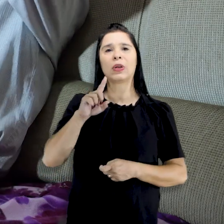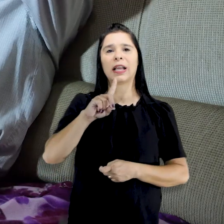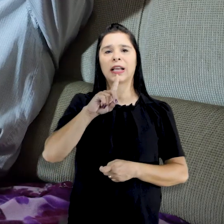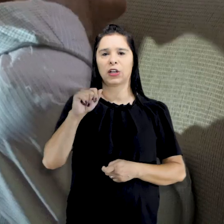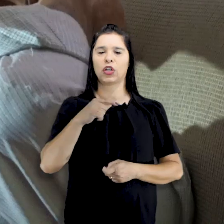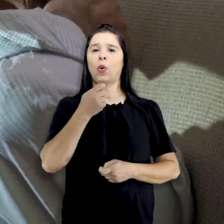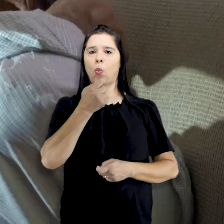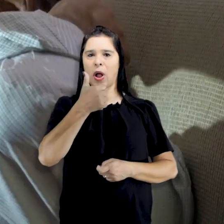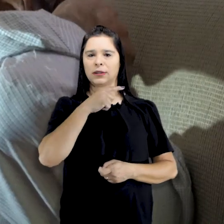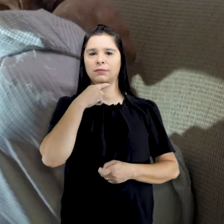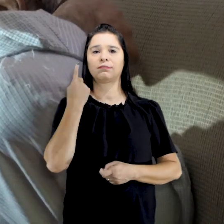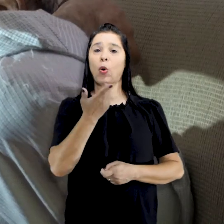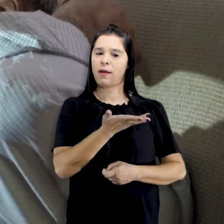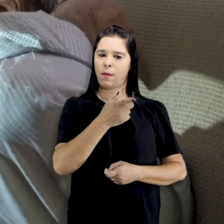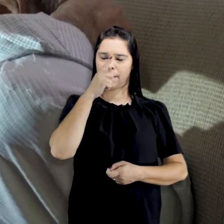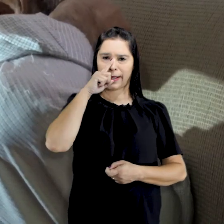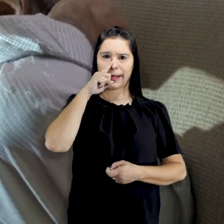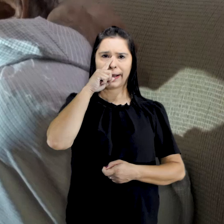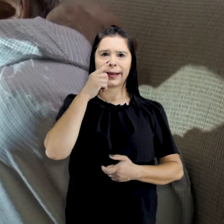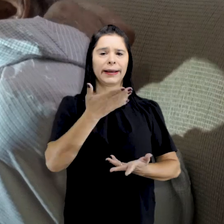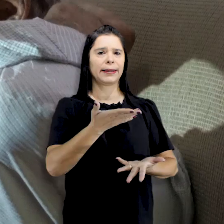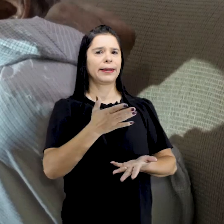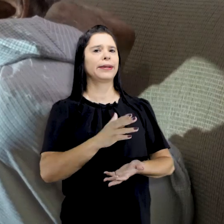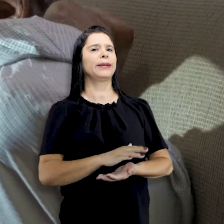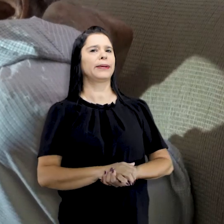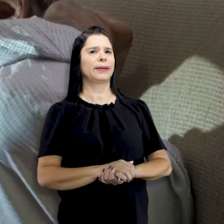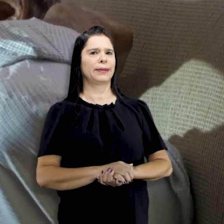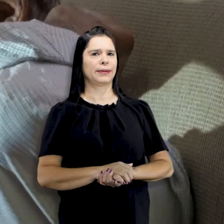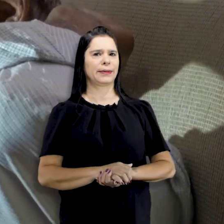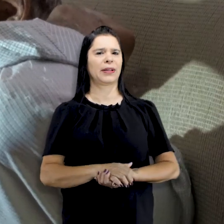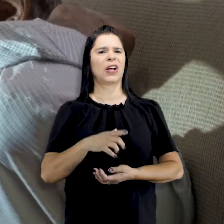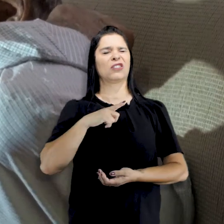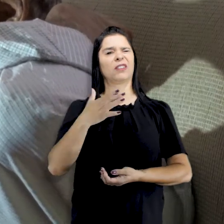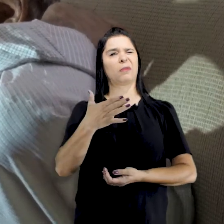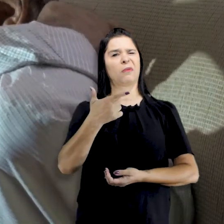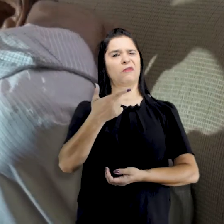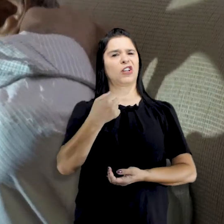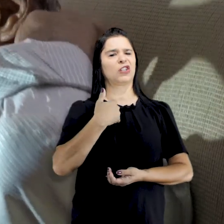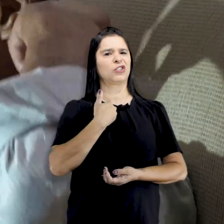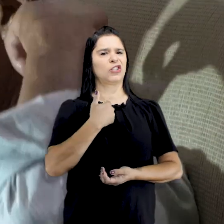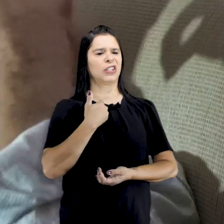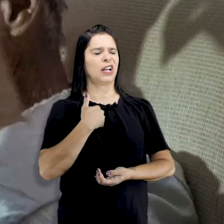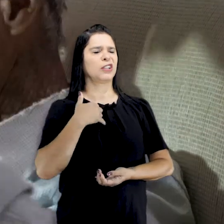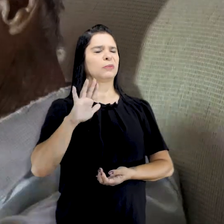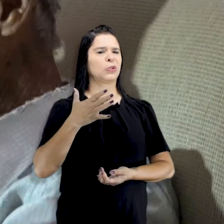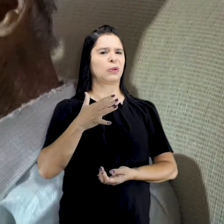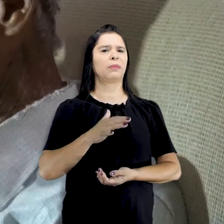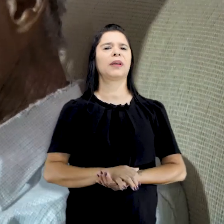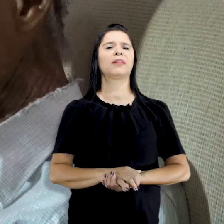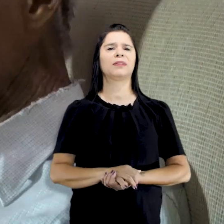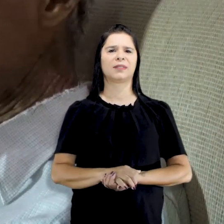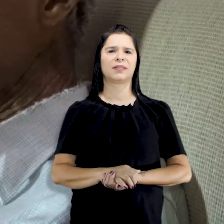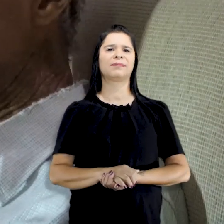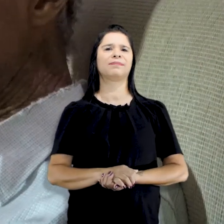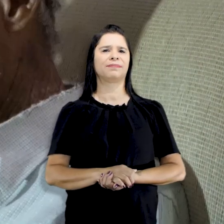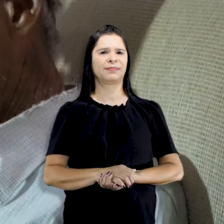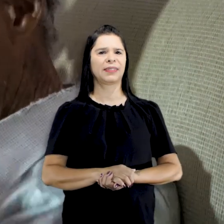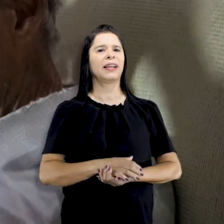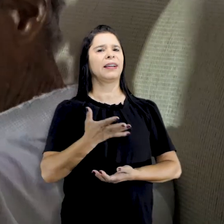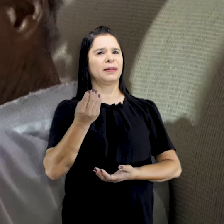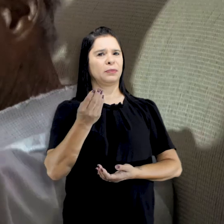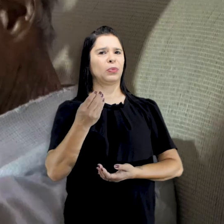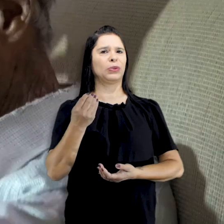morrer. Eu tava com uns 20 anos, por aí, assim, um pouco mais. Então, era muito violento, né?